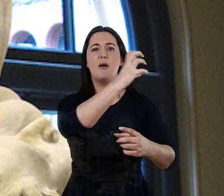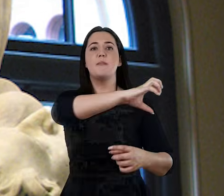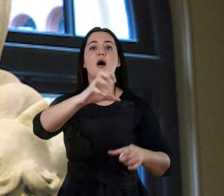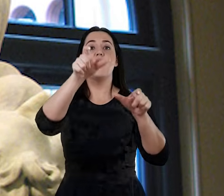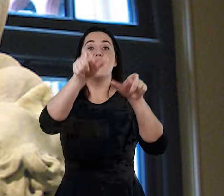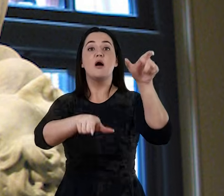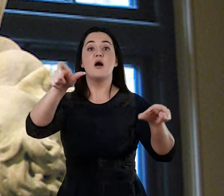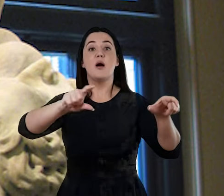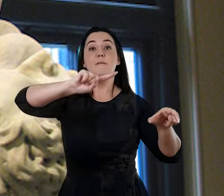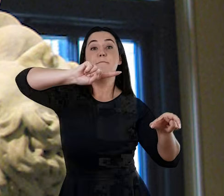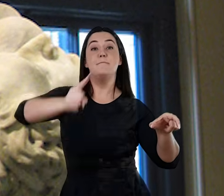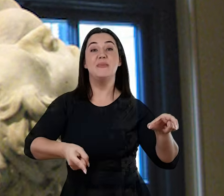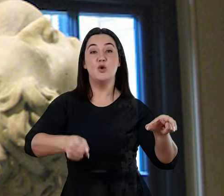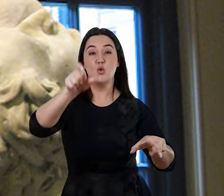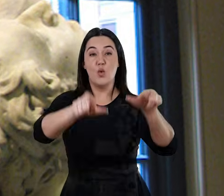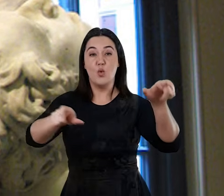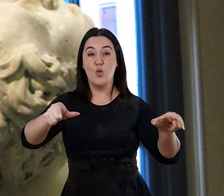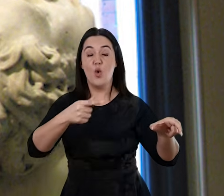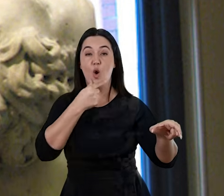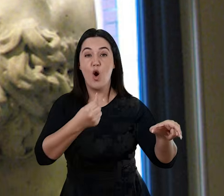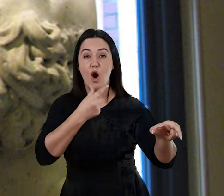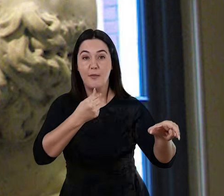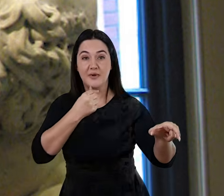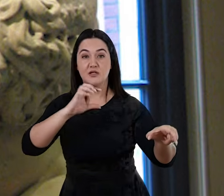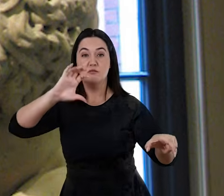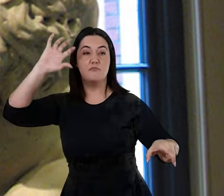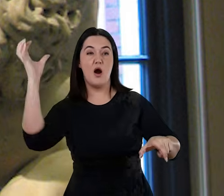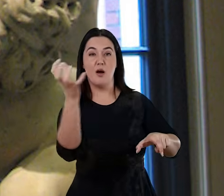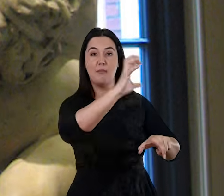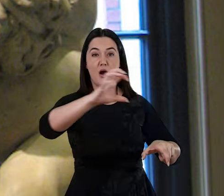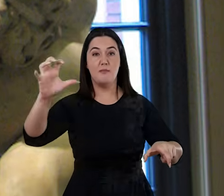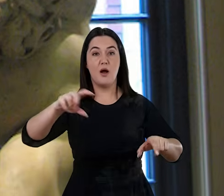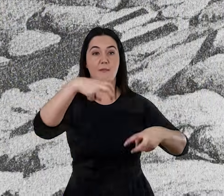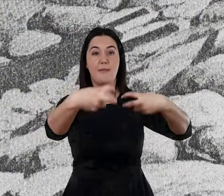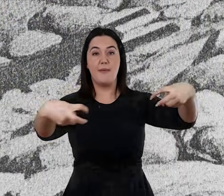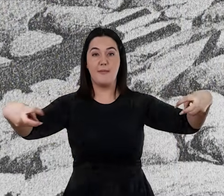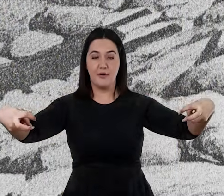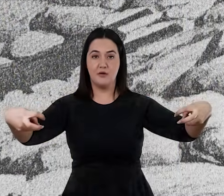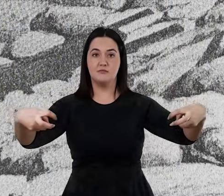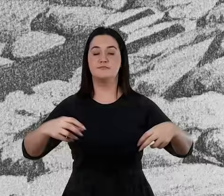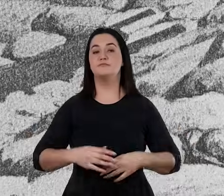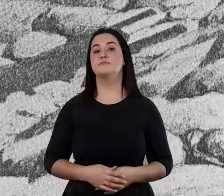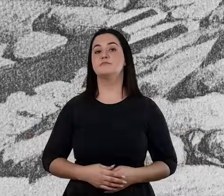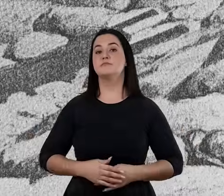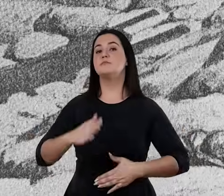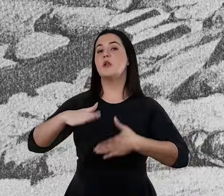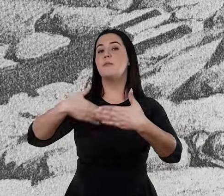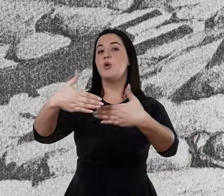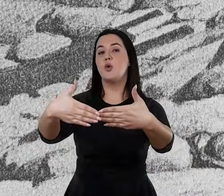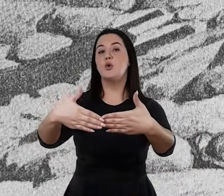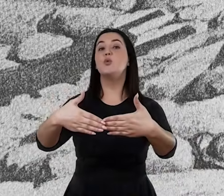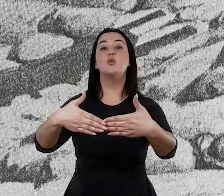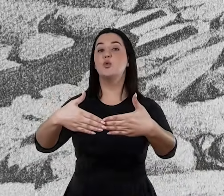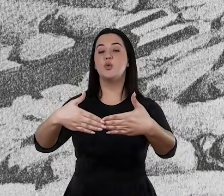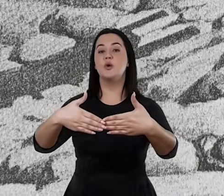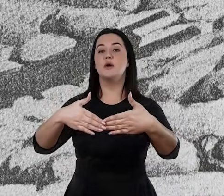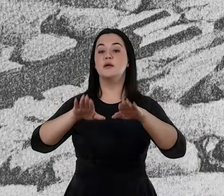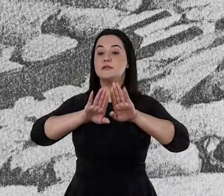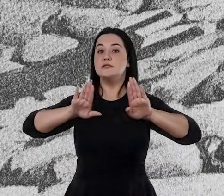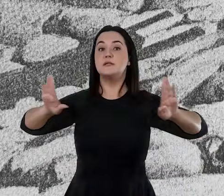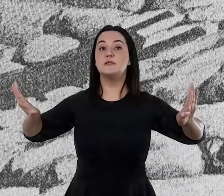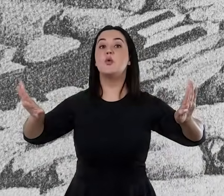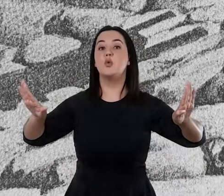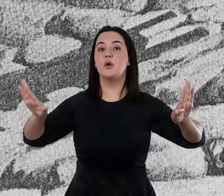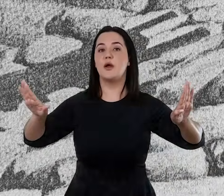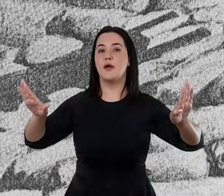de filisteus, tendo aproximadamente 1000 homens no seu contingente. Mais tarde ainda, Sansão arrancou e